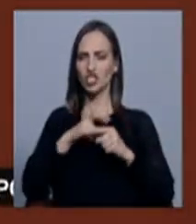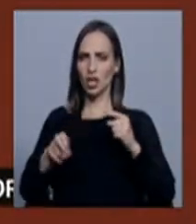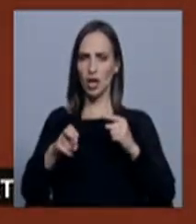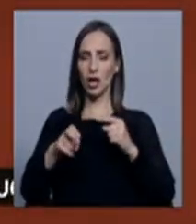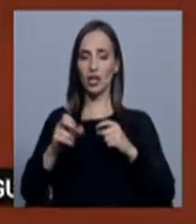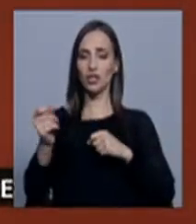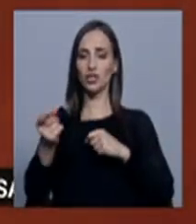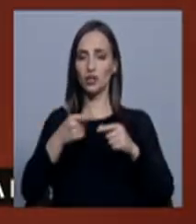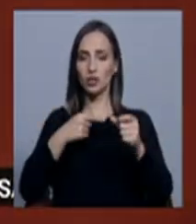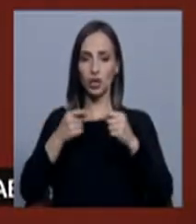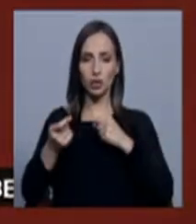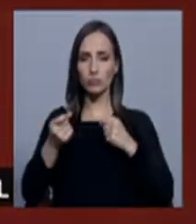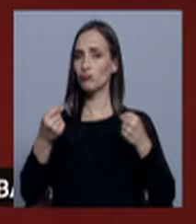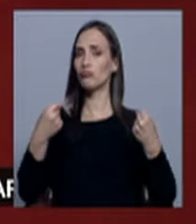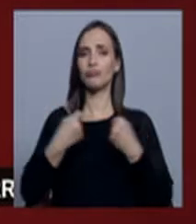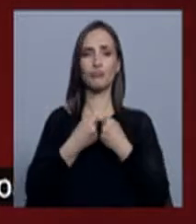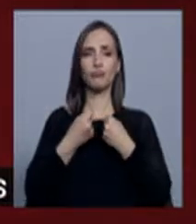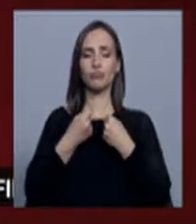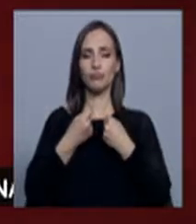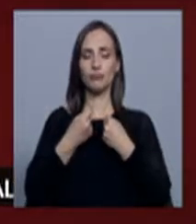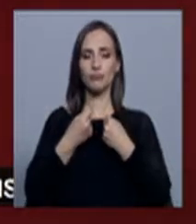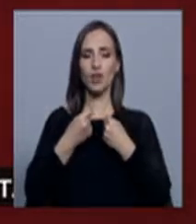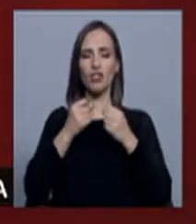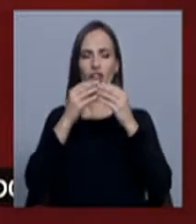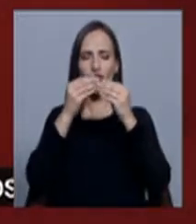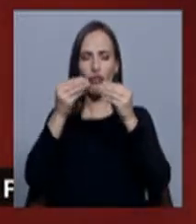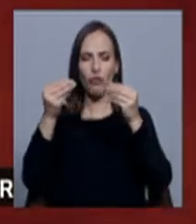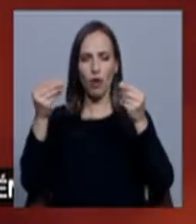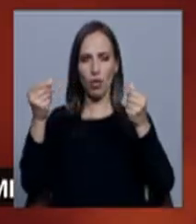estrelas que romperam, no fundo, com este nevoeiro